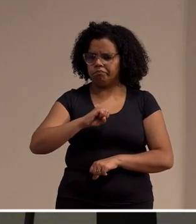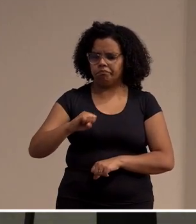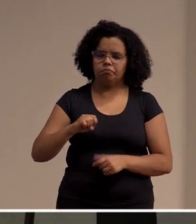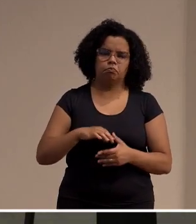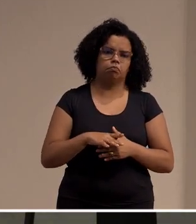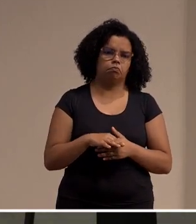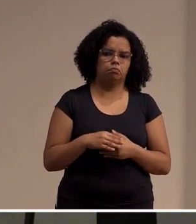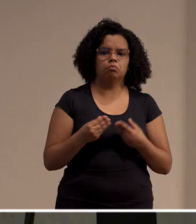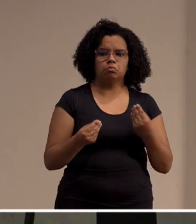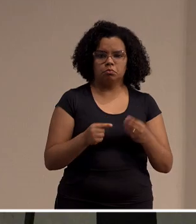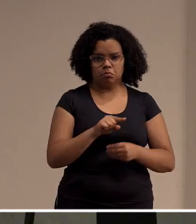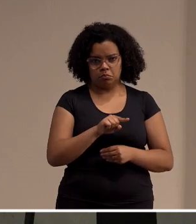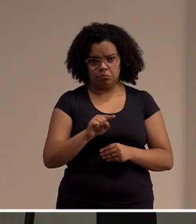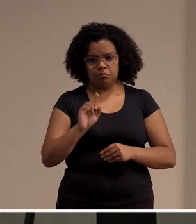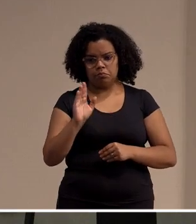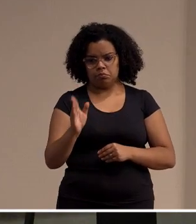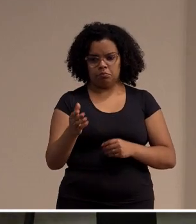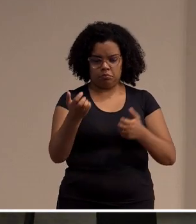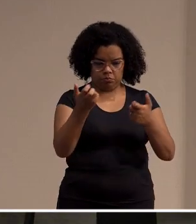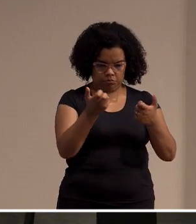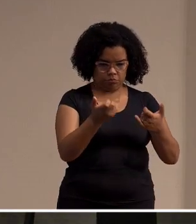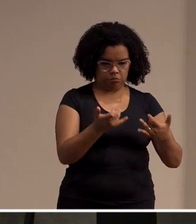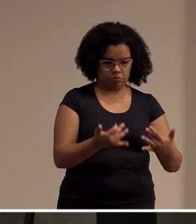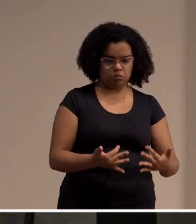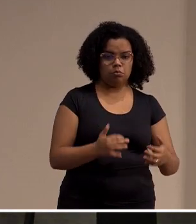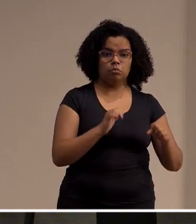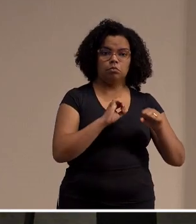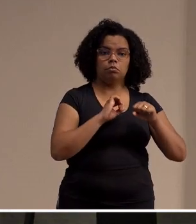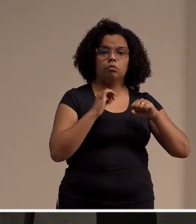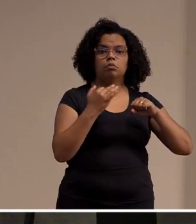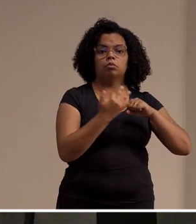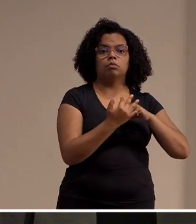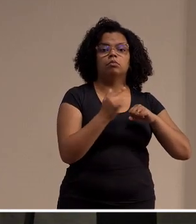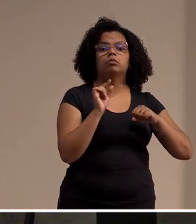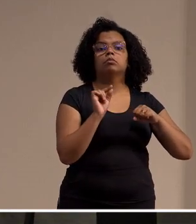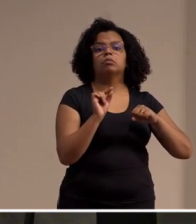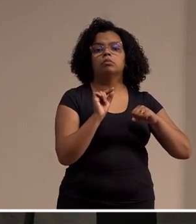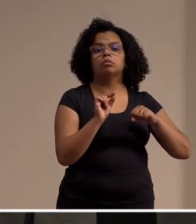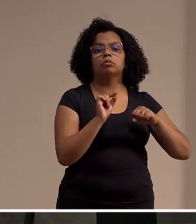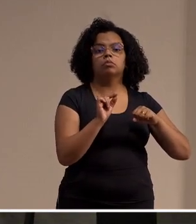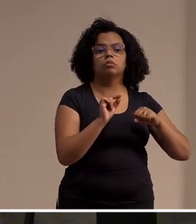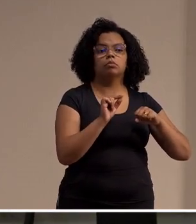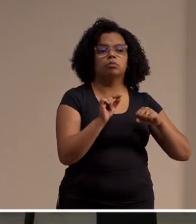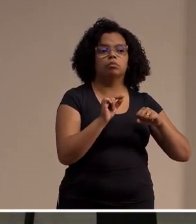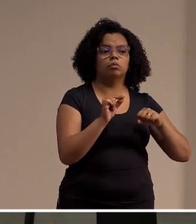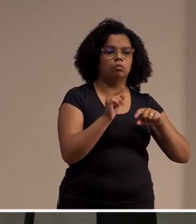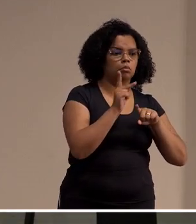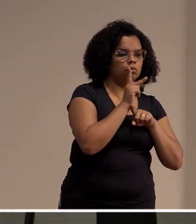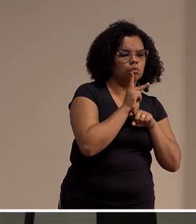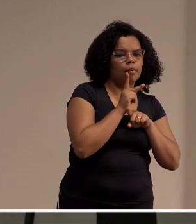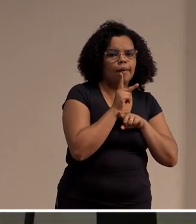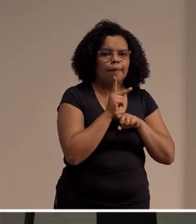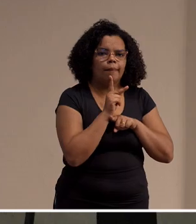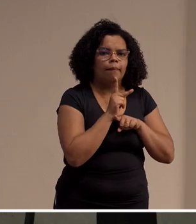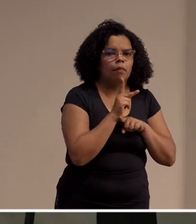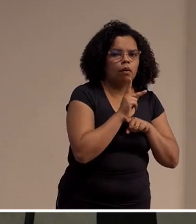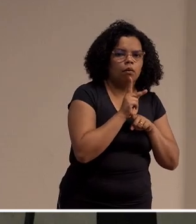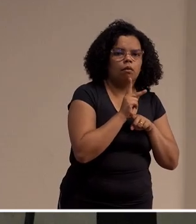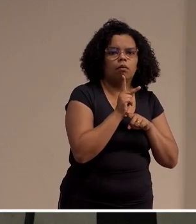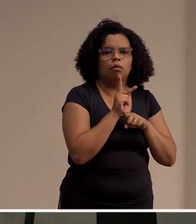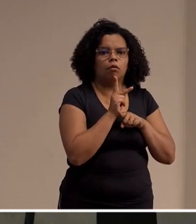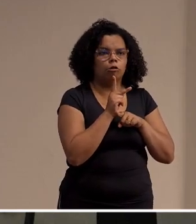como você coloca, né, ela não, na Covid havia uma busca desenfreada por achar uma